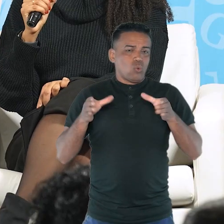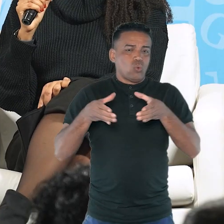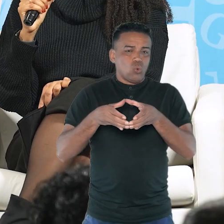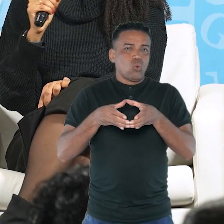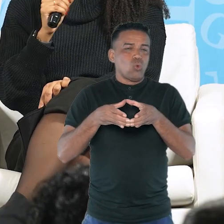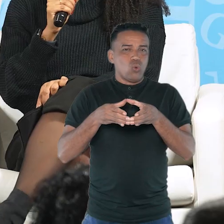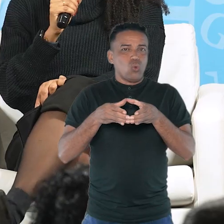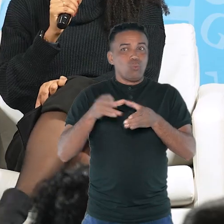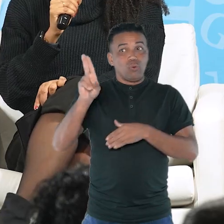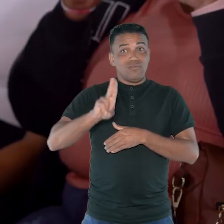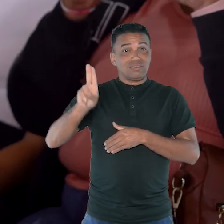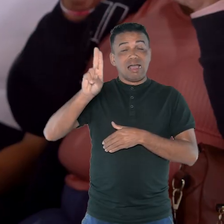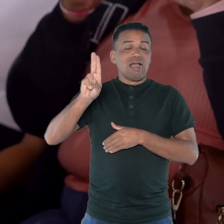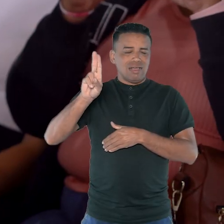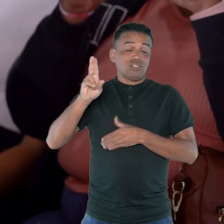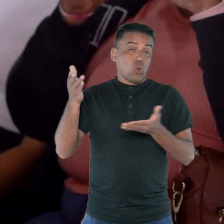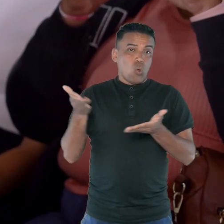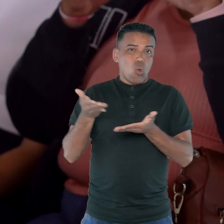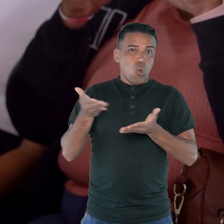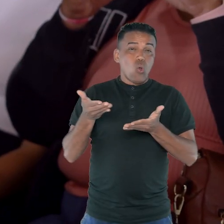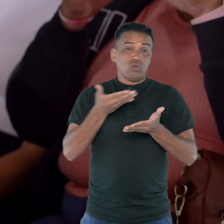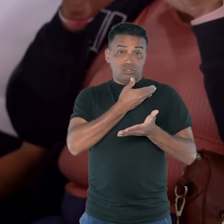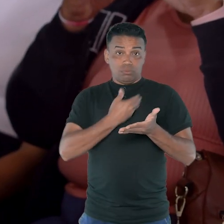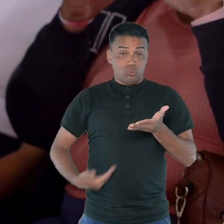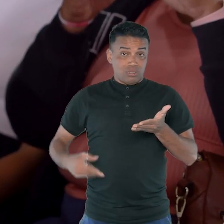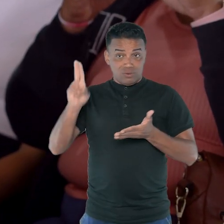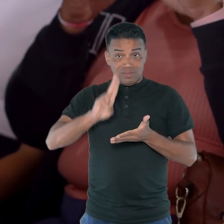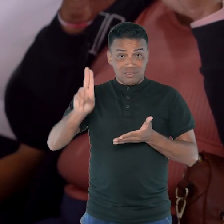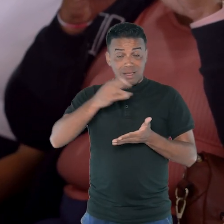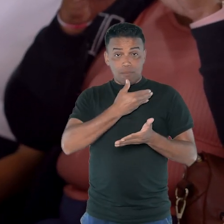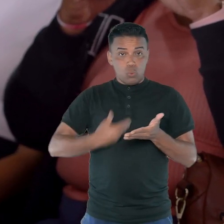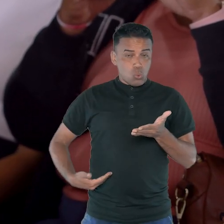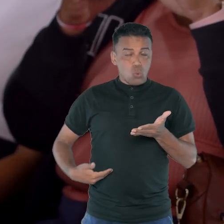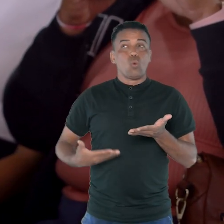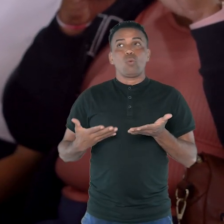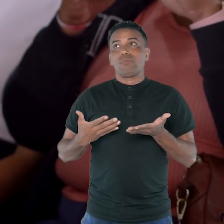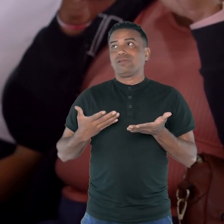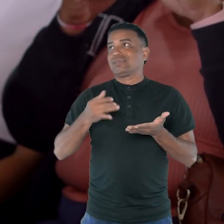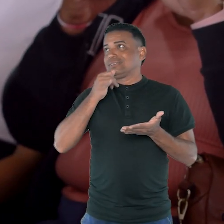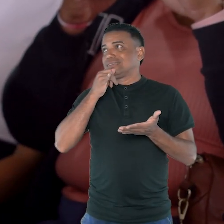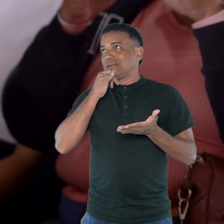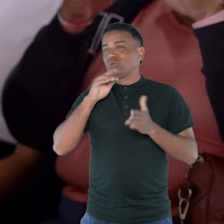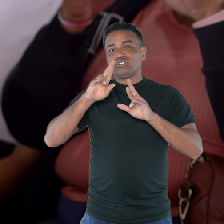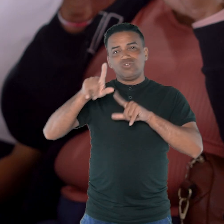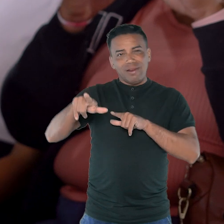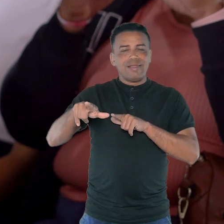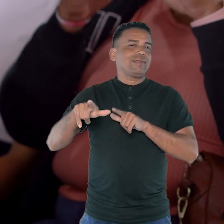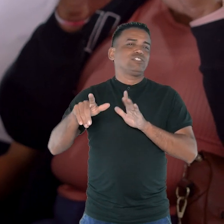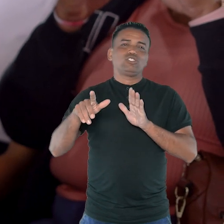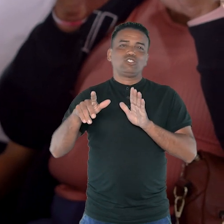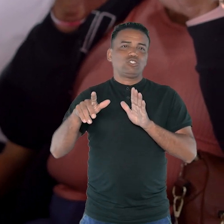que hoje em dia a universidade pública ela está diferente na sua composição